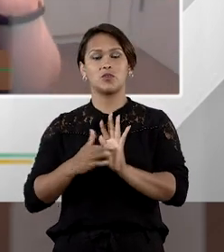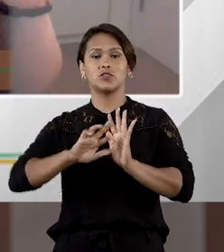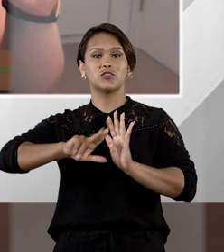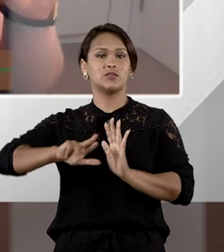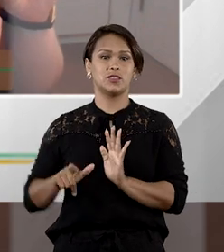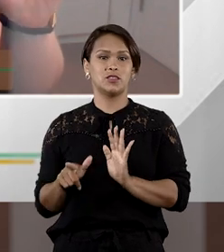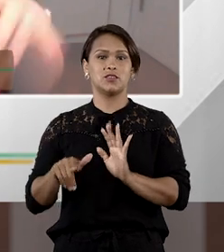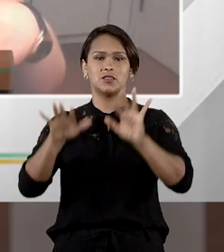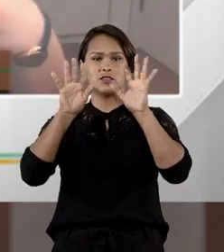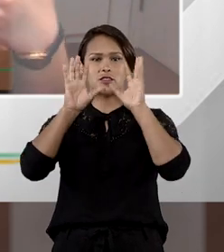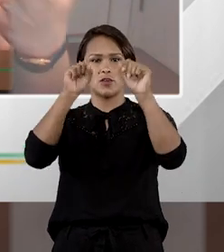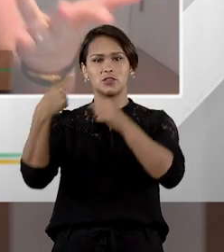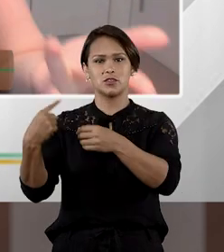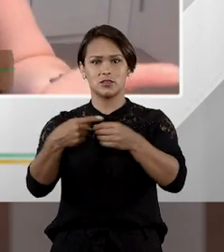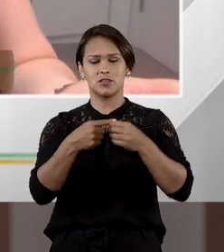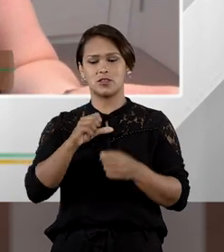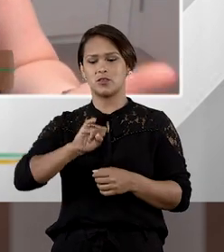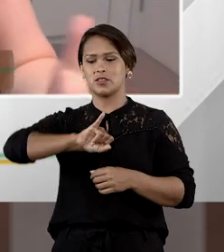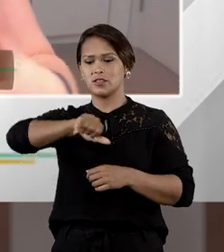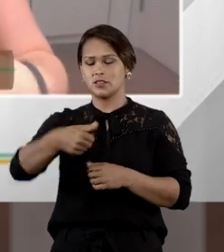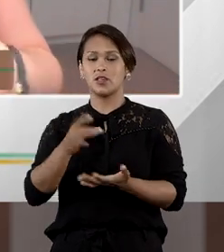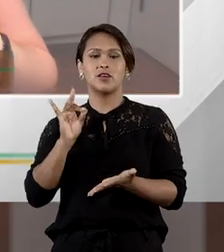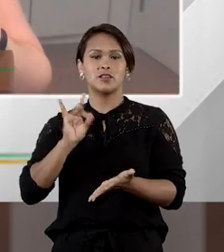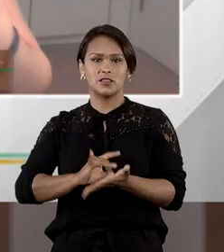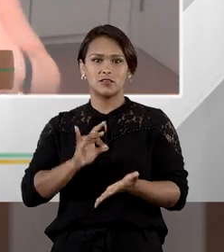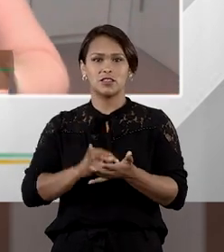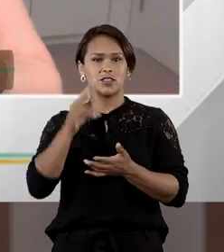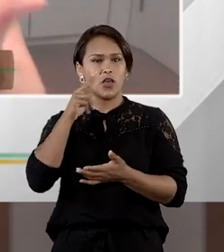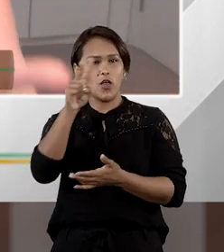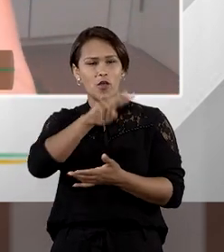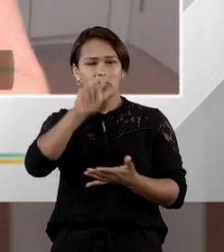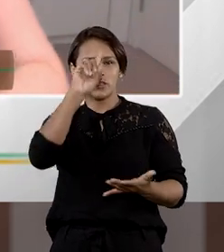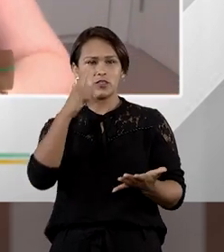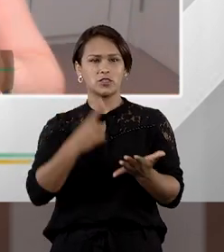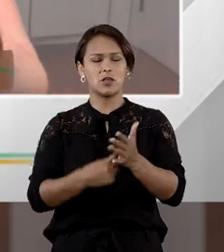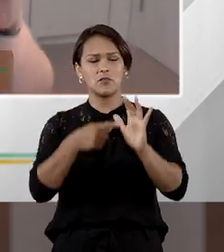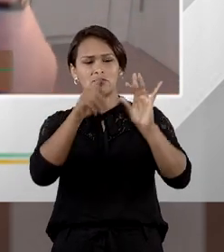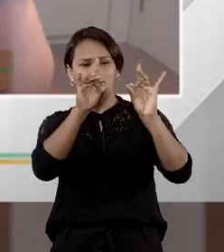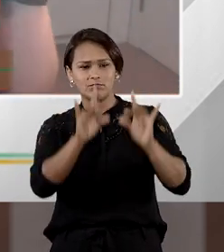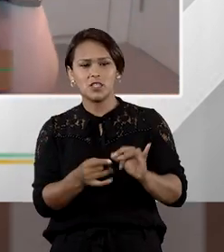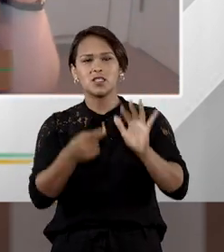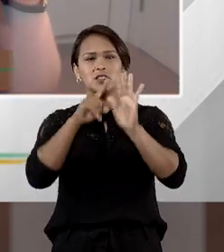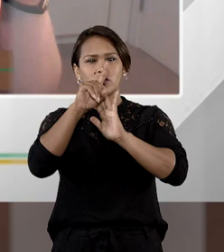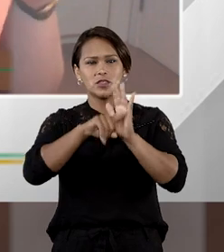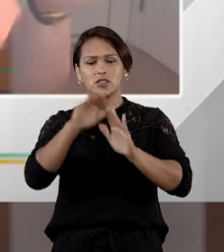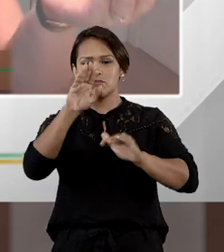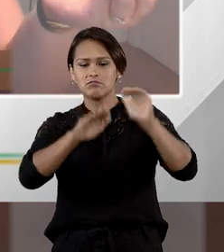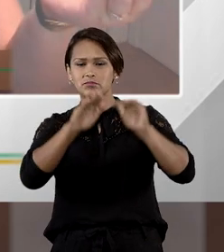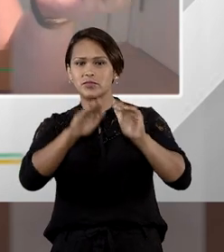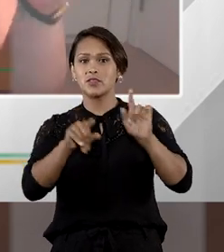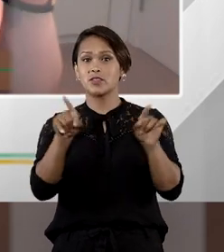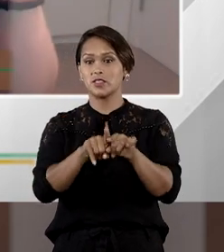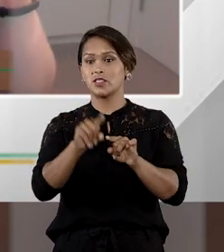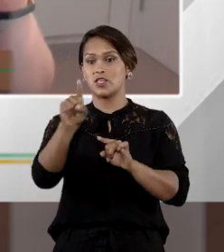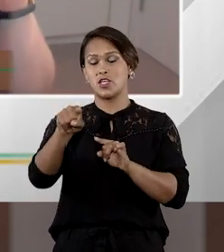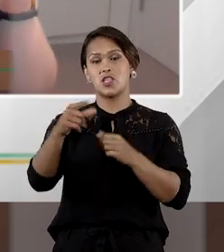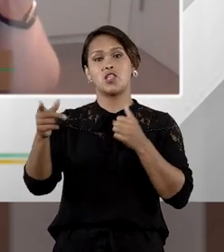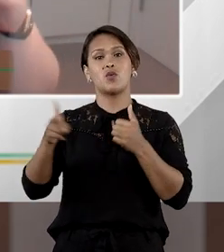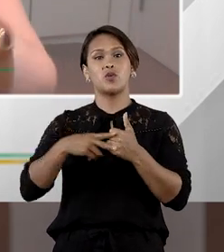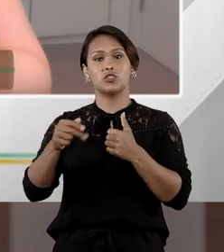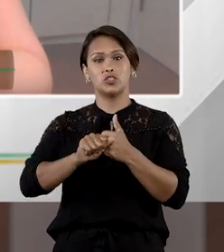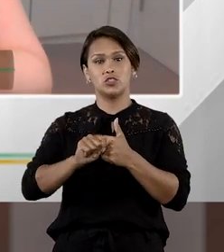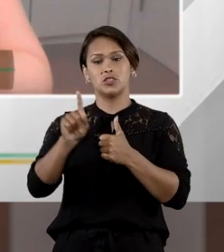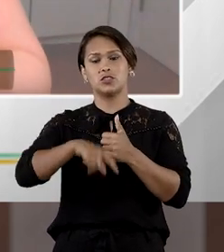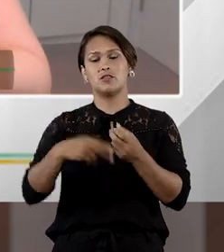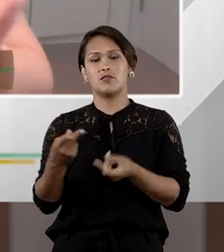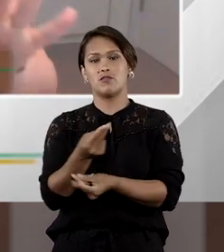Então, alguns tribunais locais do STJ realmente vejo decisões, né, mais apropriadas, sem fazer essa qualificação entre o adjetivo